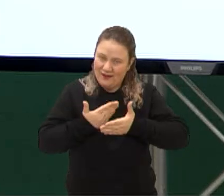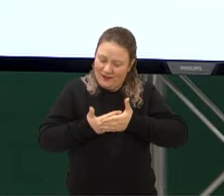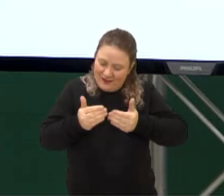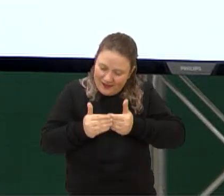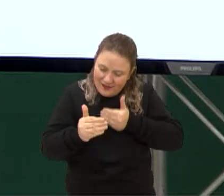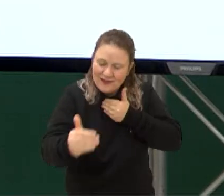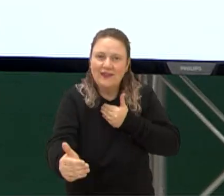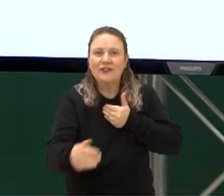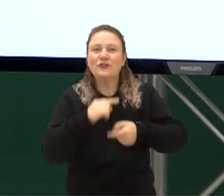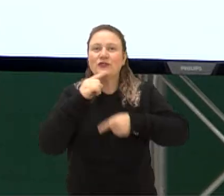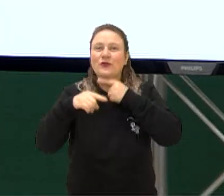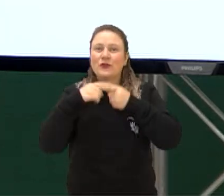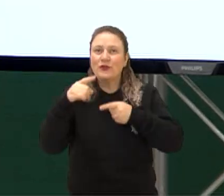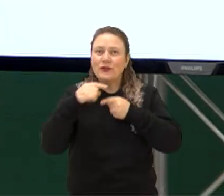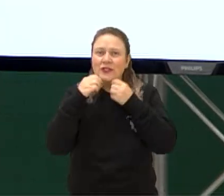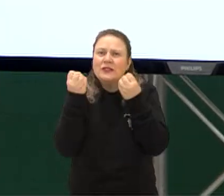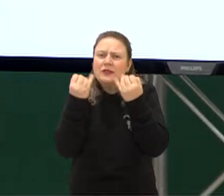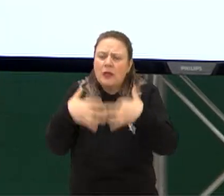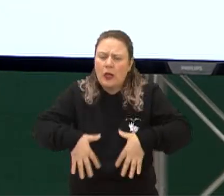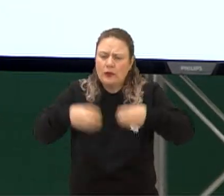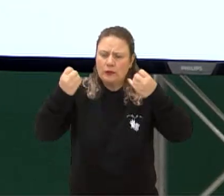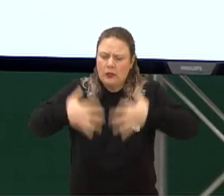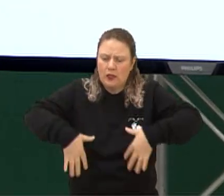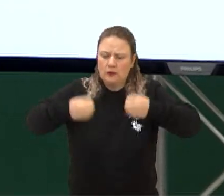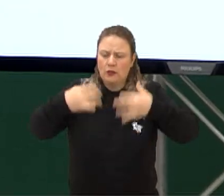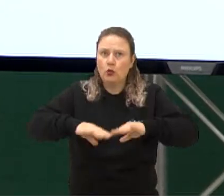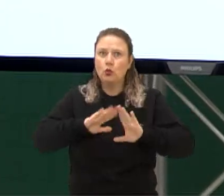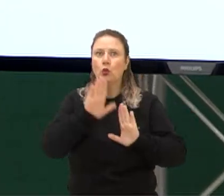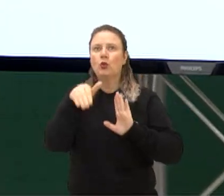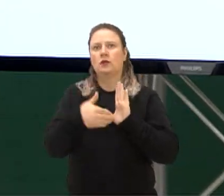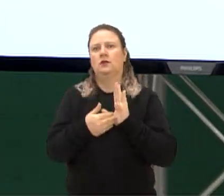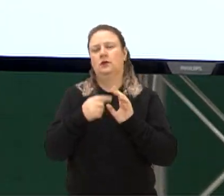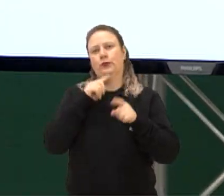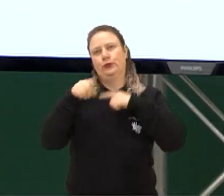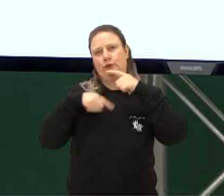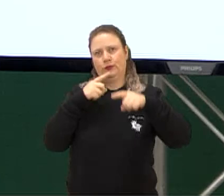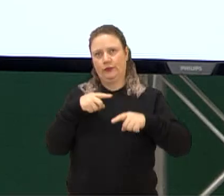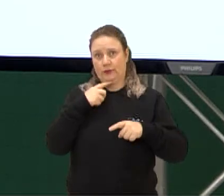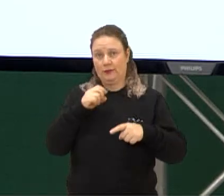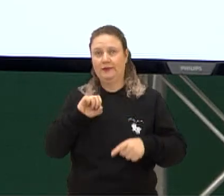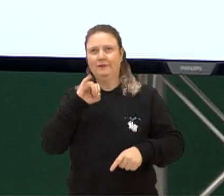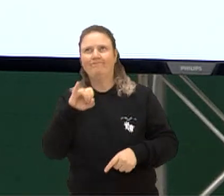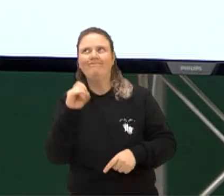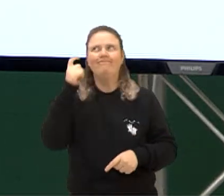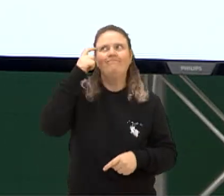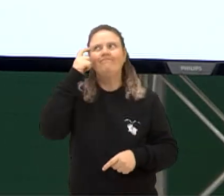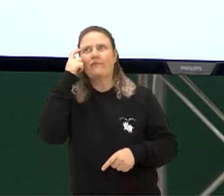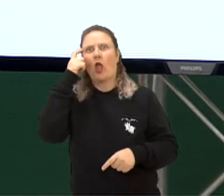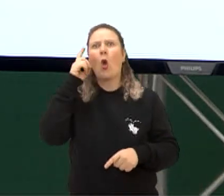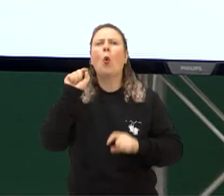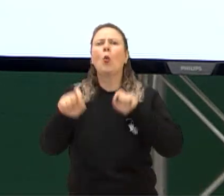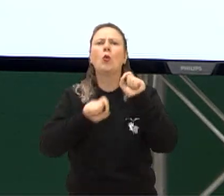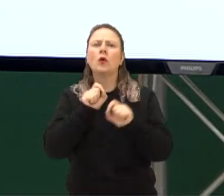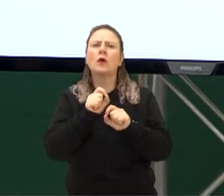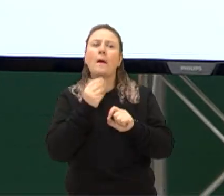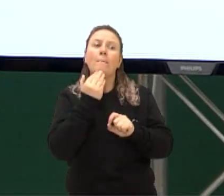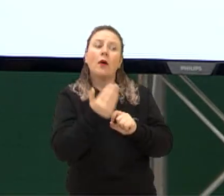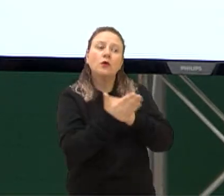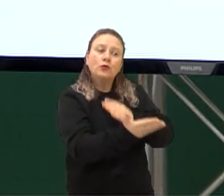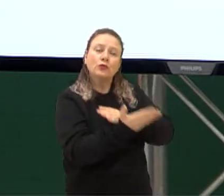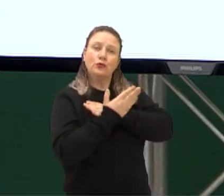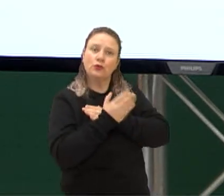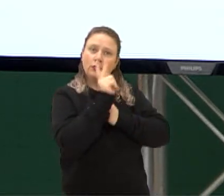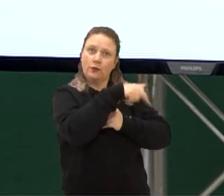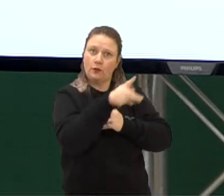gente não vai conseguir esclarecer todas as dúvidas nessa aula, tá? Então, se você ficou aí com alguma dúvida, pede ajuda aí para o professor da